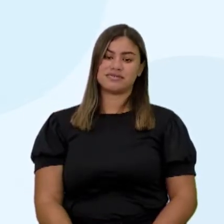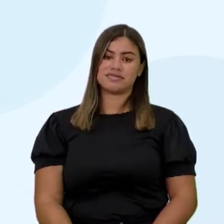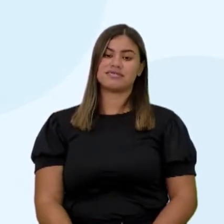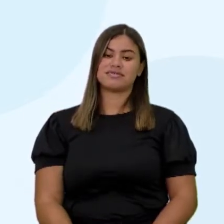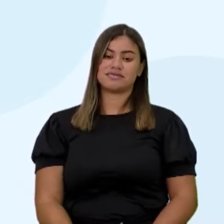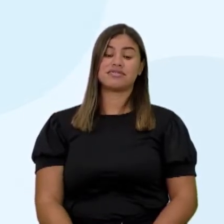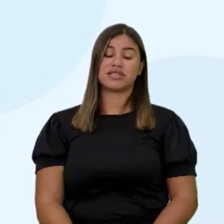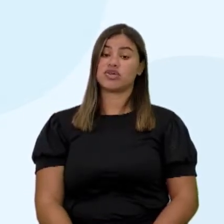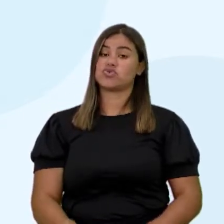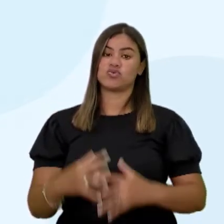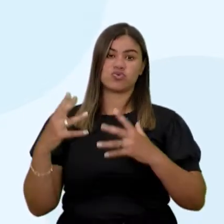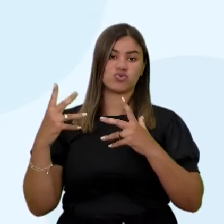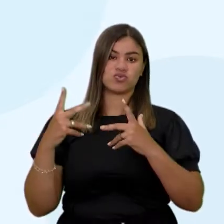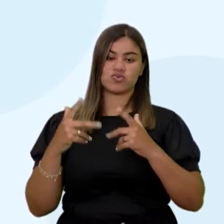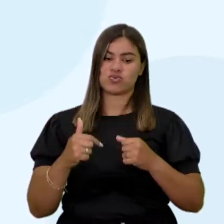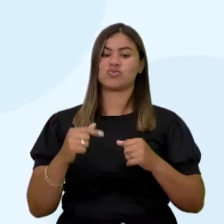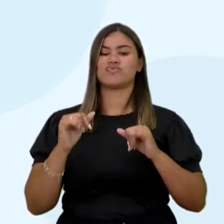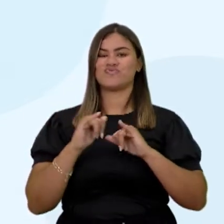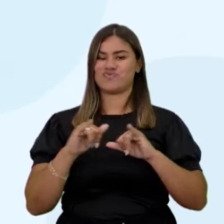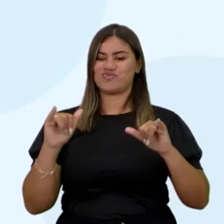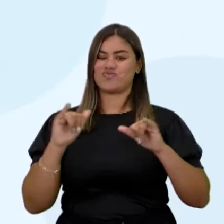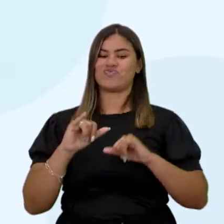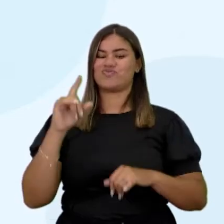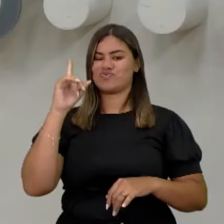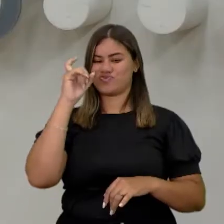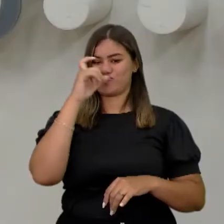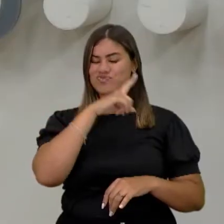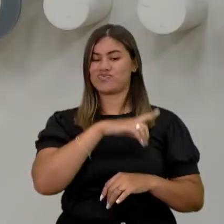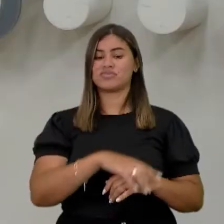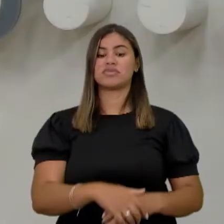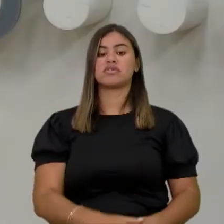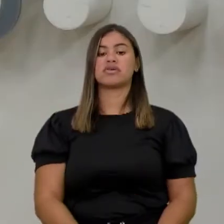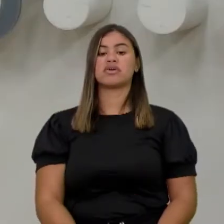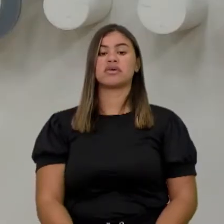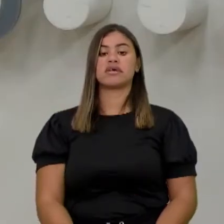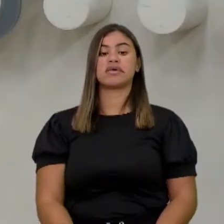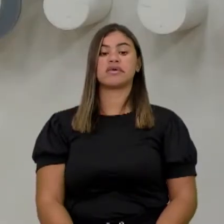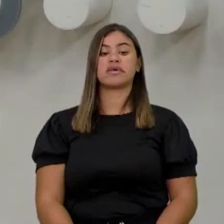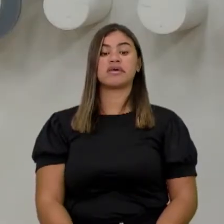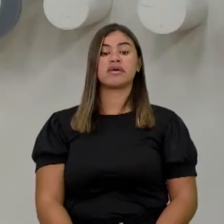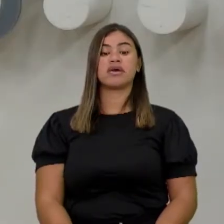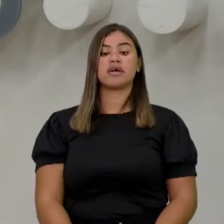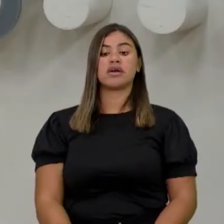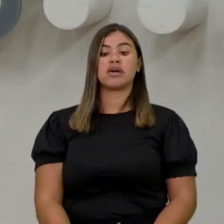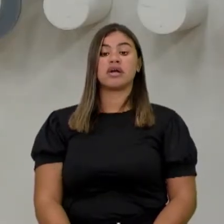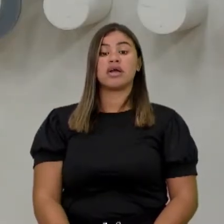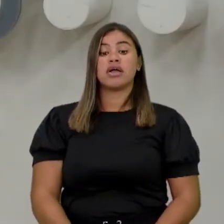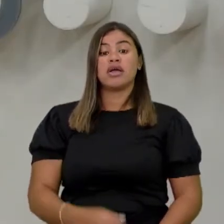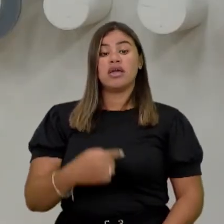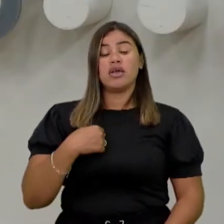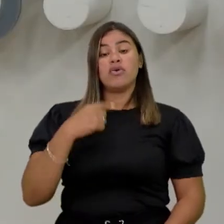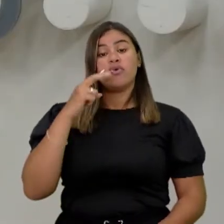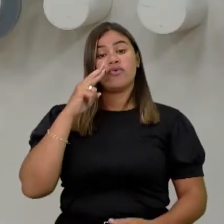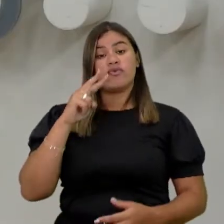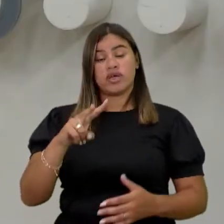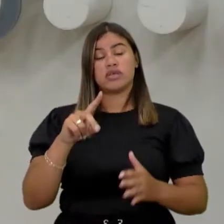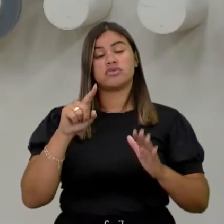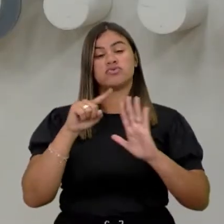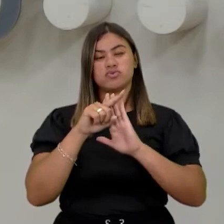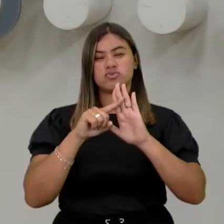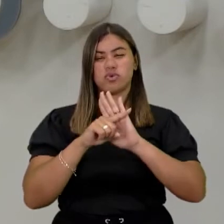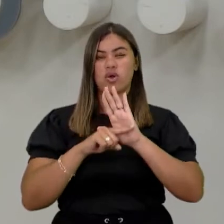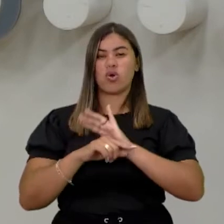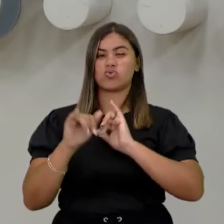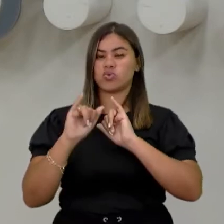Ucrânia também tragédia. Olha, professor Mauro, representando aqui os estudantes, eu tenho uma dificuldade de pesquisar essas notícias